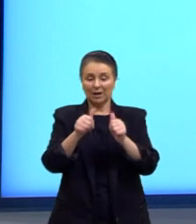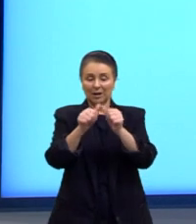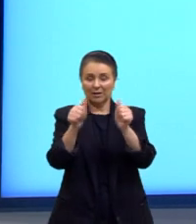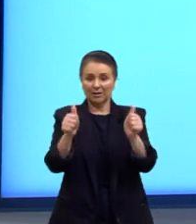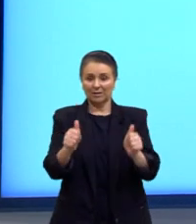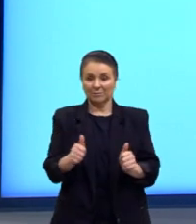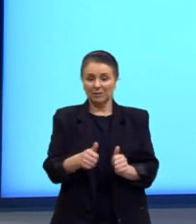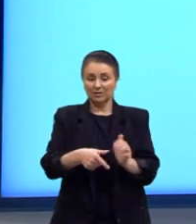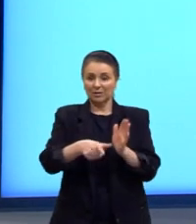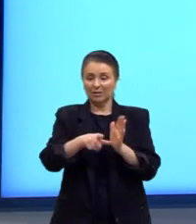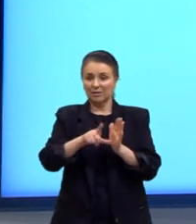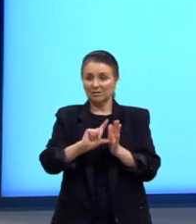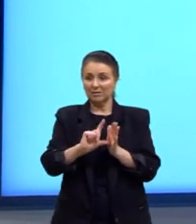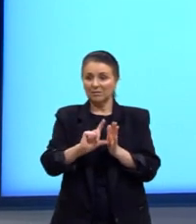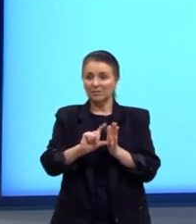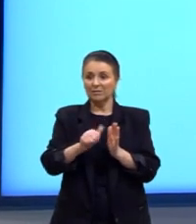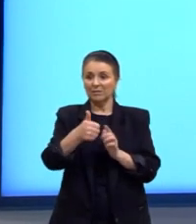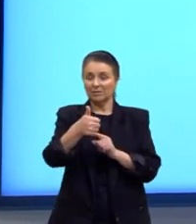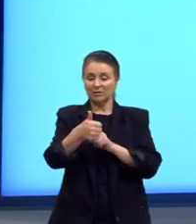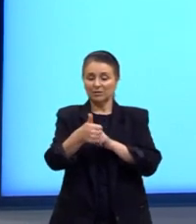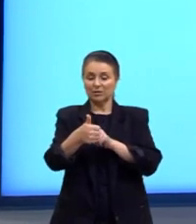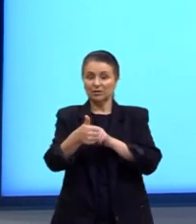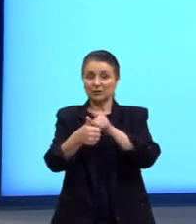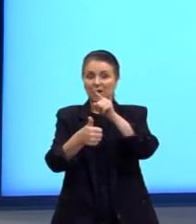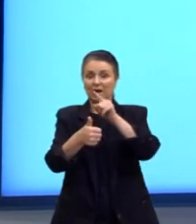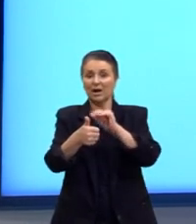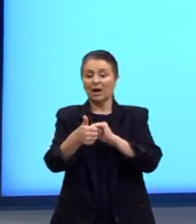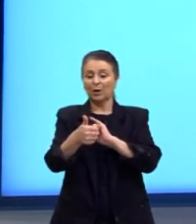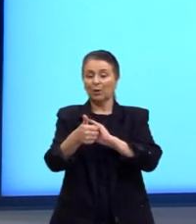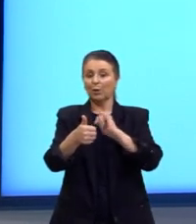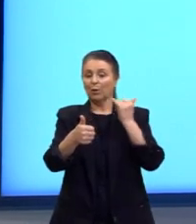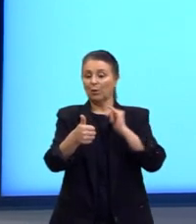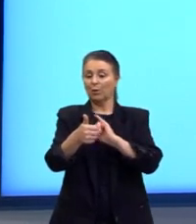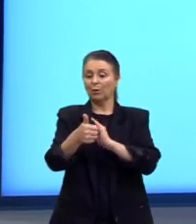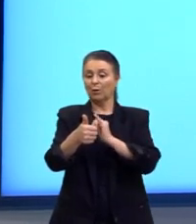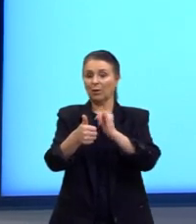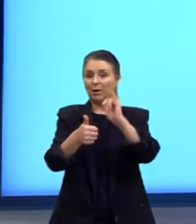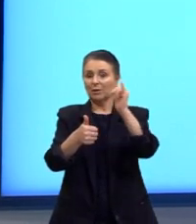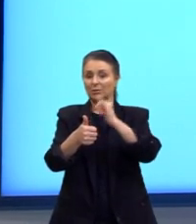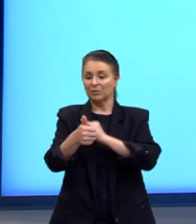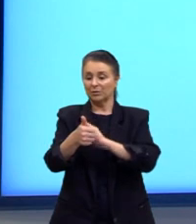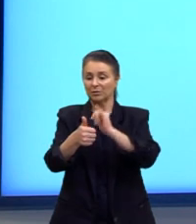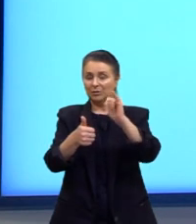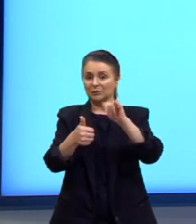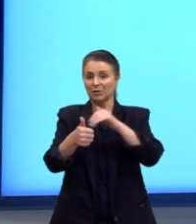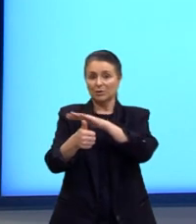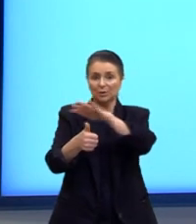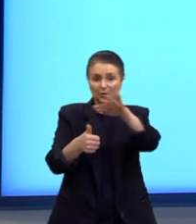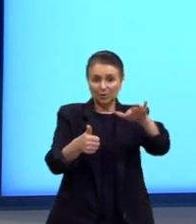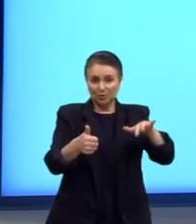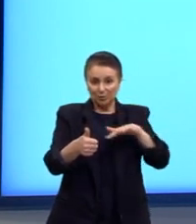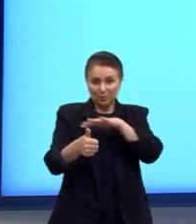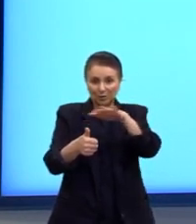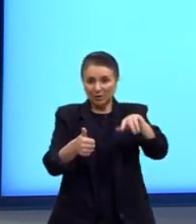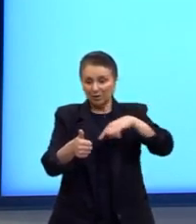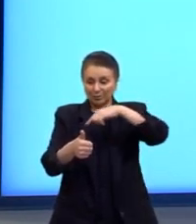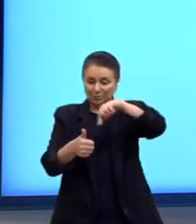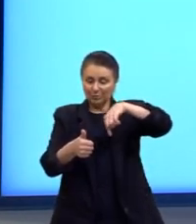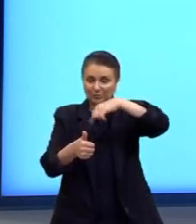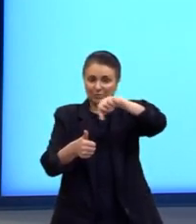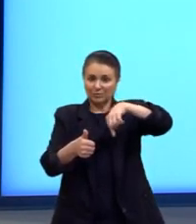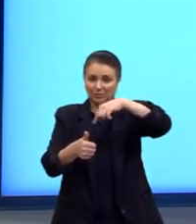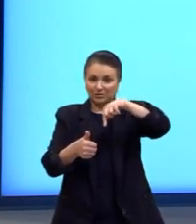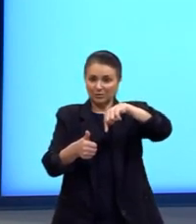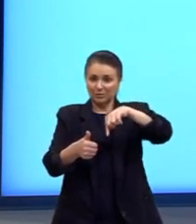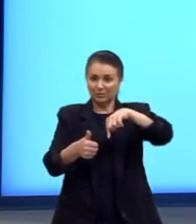era antes. A gente tinha a corrente apontando e o campo girando. Ó, vamos aplicar aqui para a